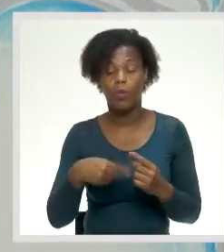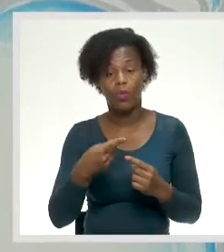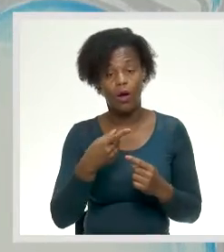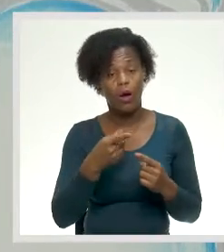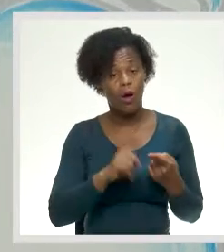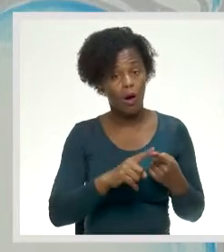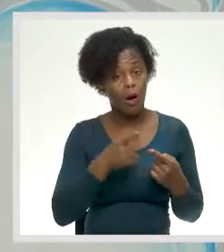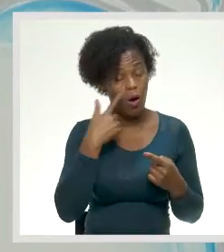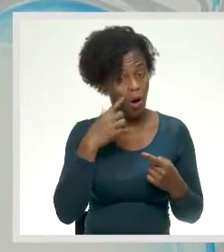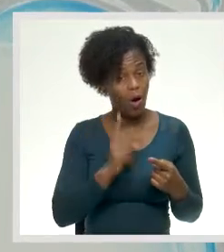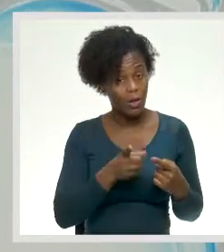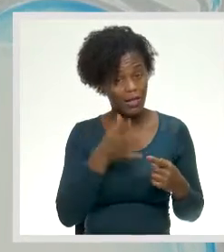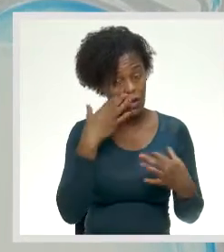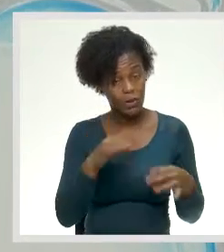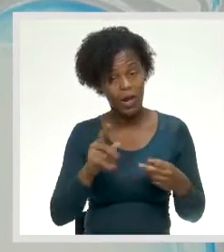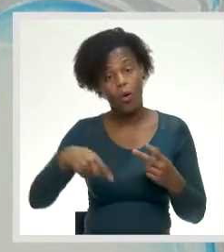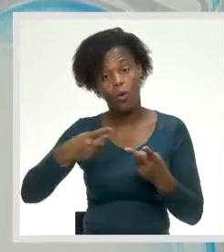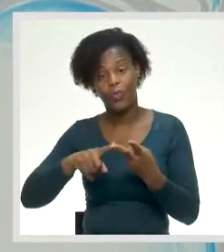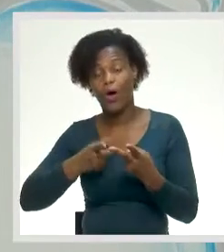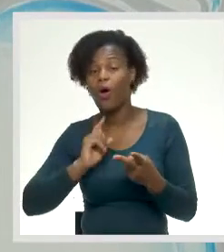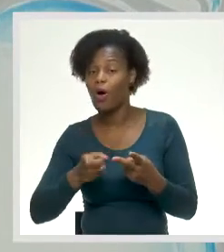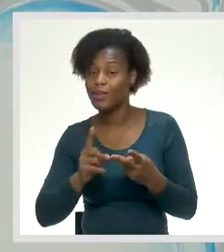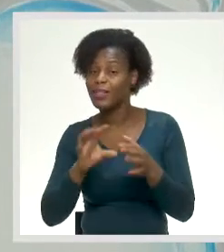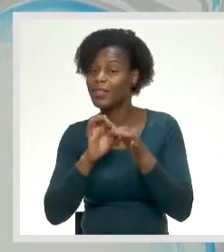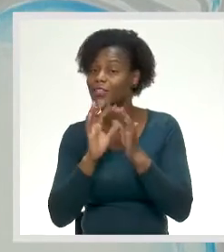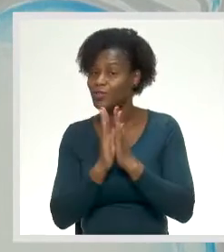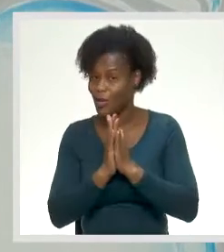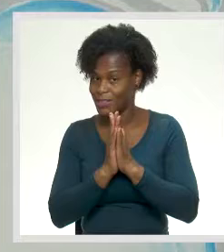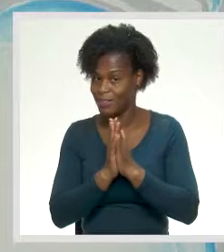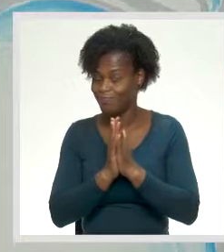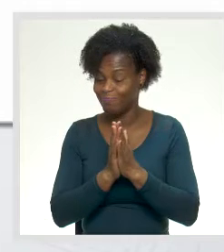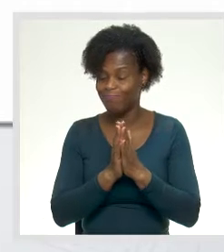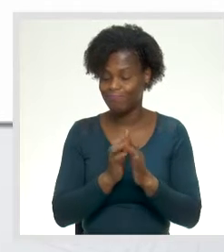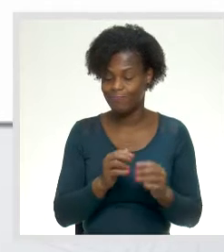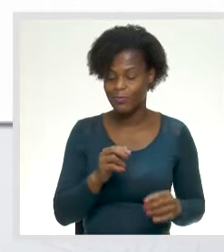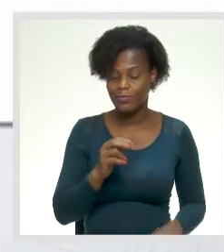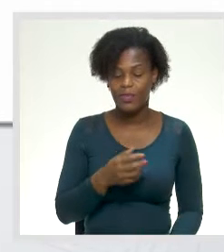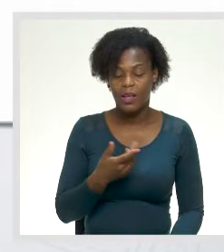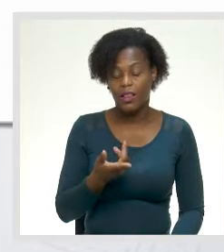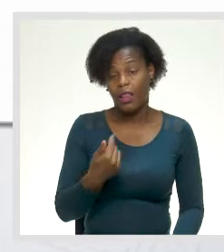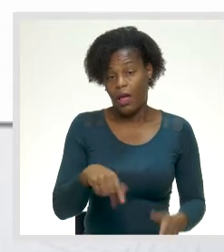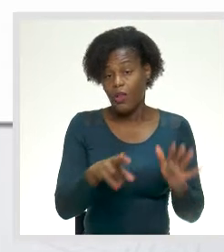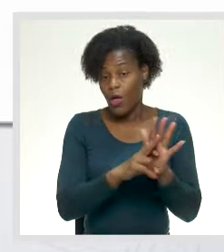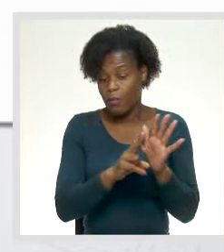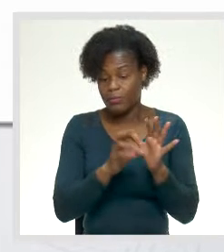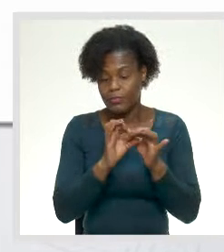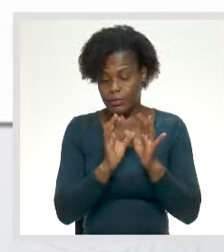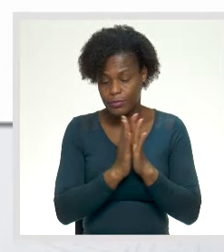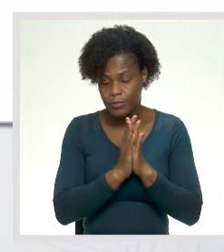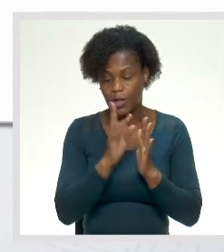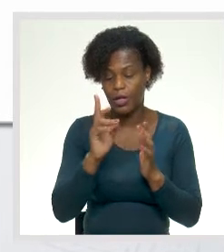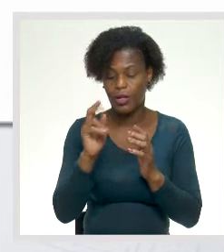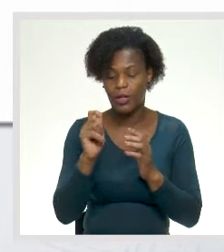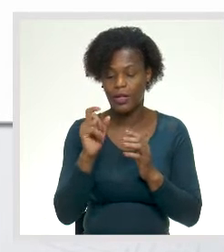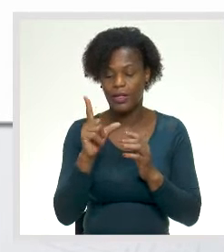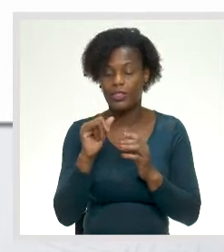natural, existe uma outra ordem que é a ordem religiosa. Aí nós encontramos normas religiosas que